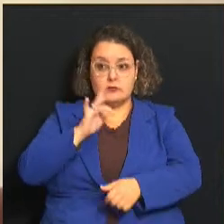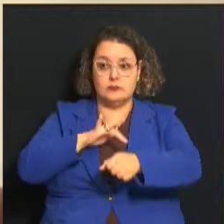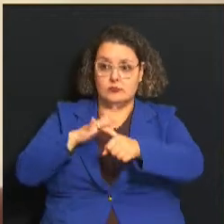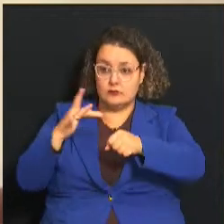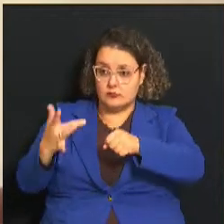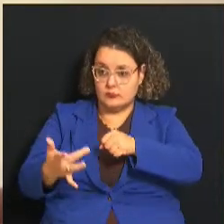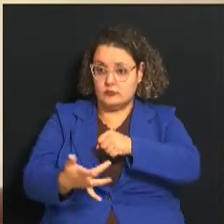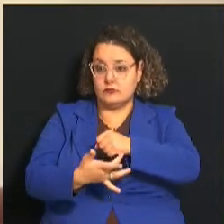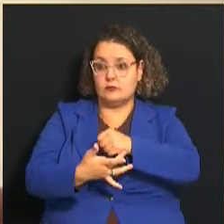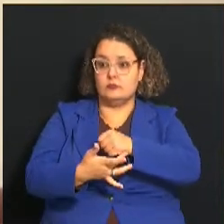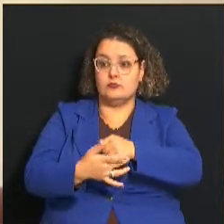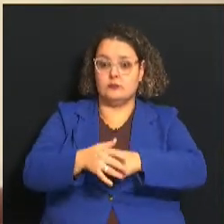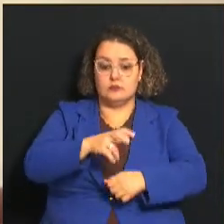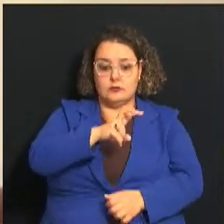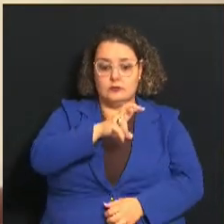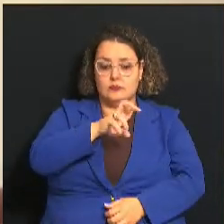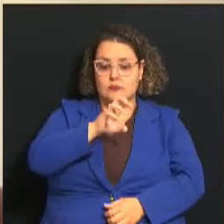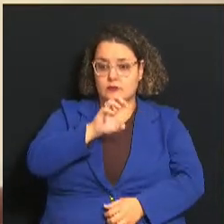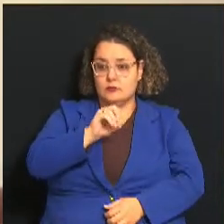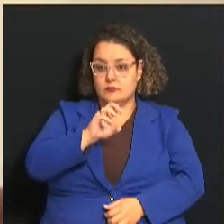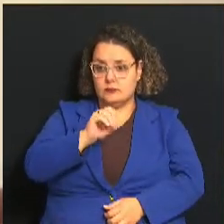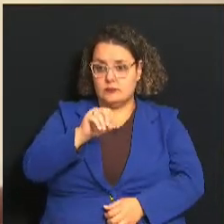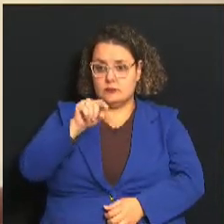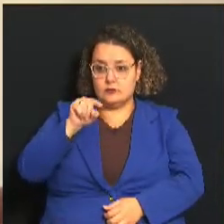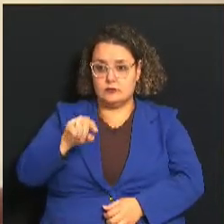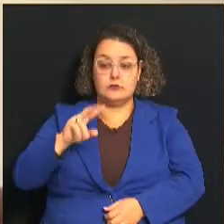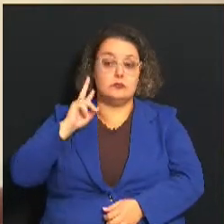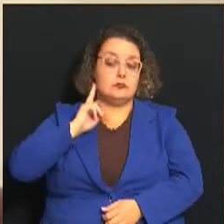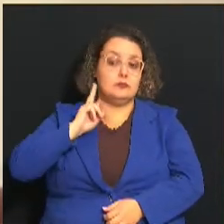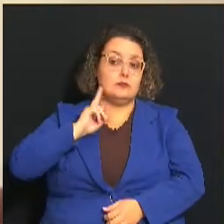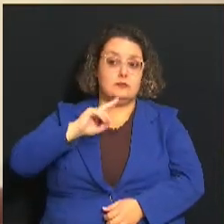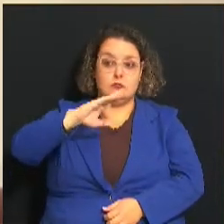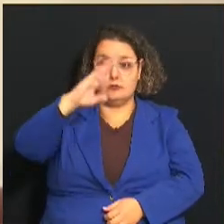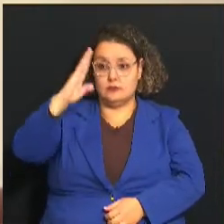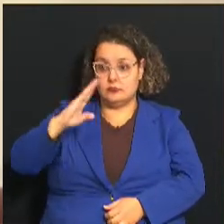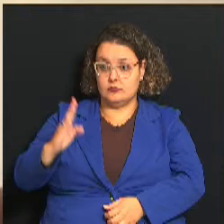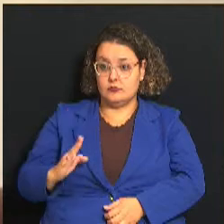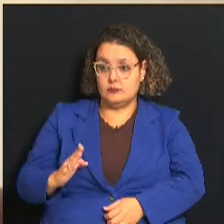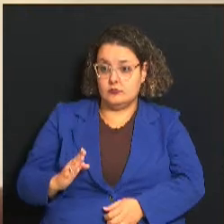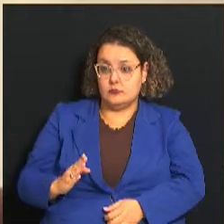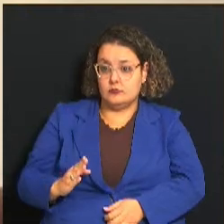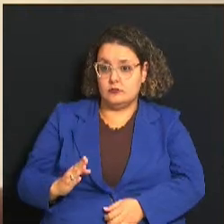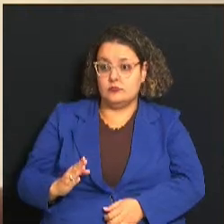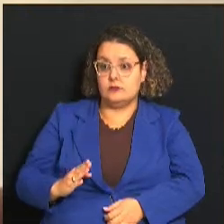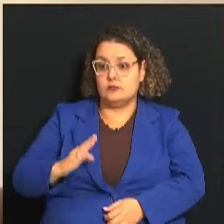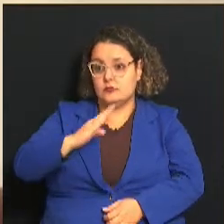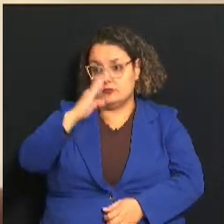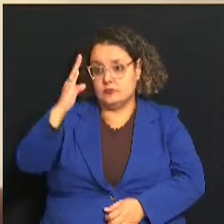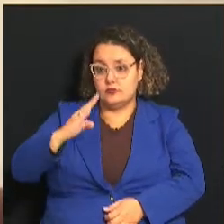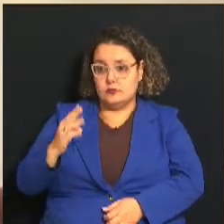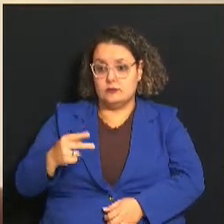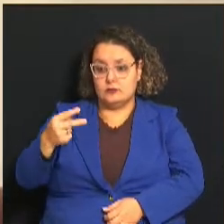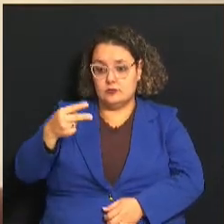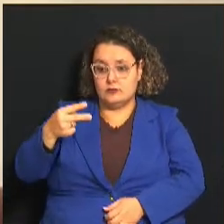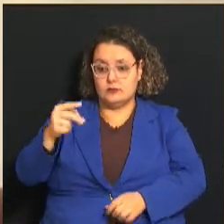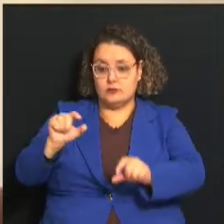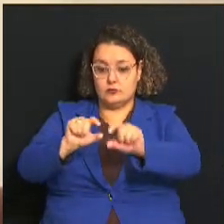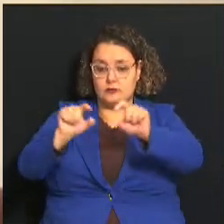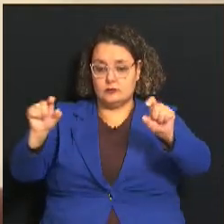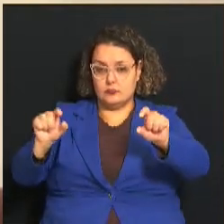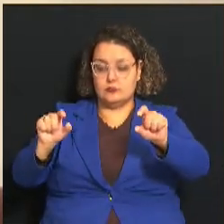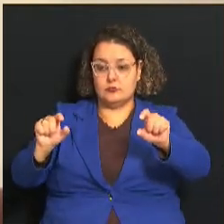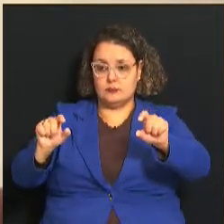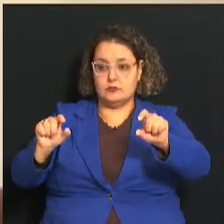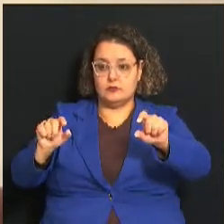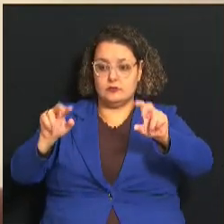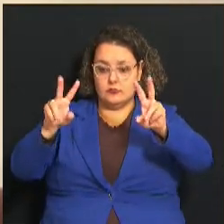de cerca de 500 mil vítimas no Brasil, que coloca o Brasil em segunda situação nesse tipo